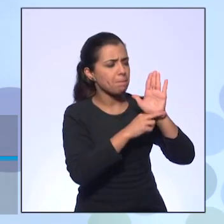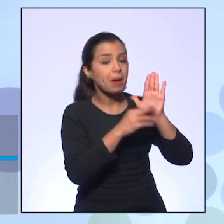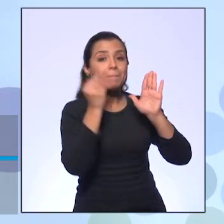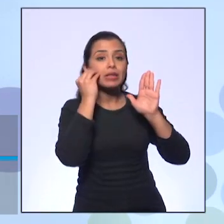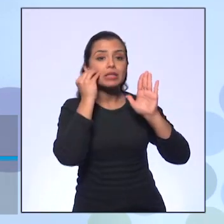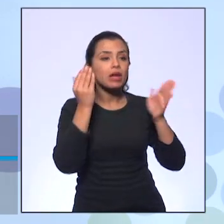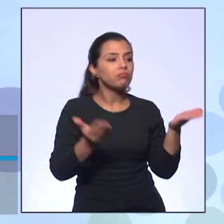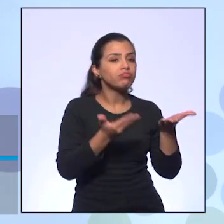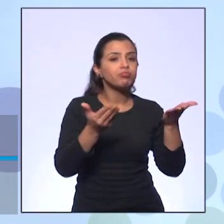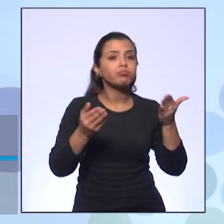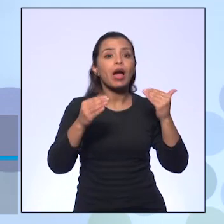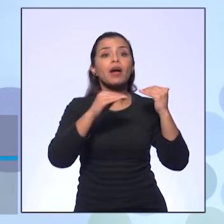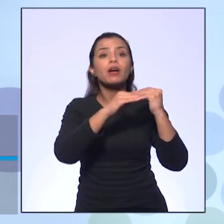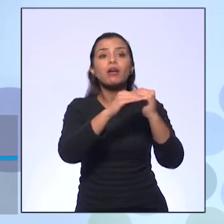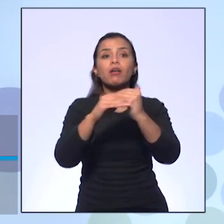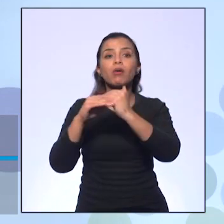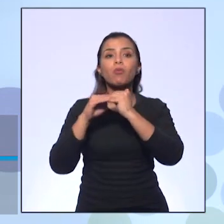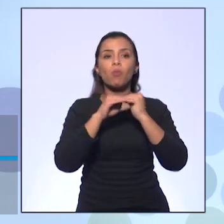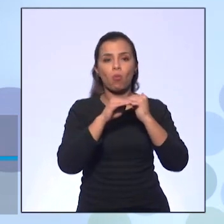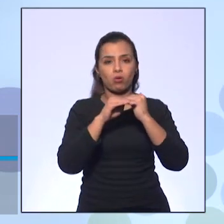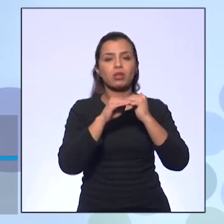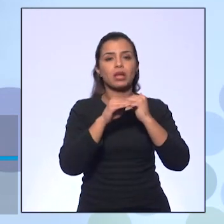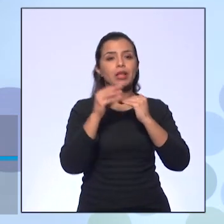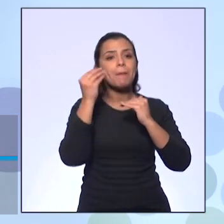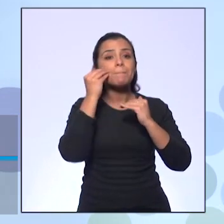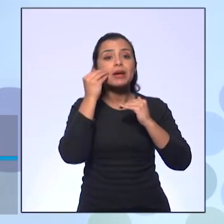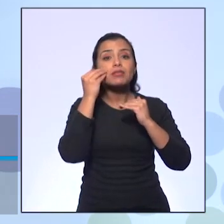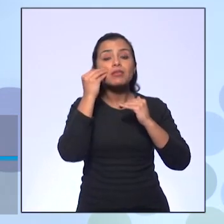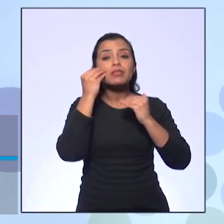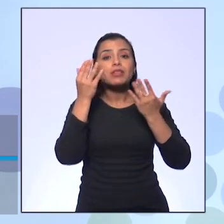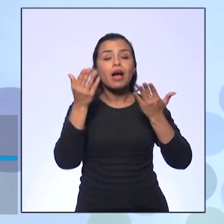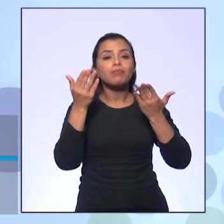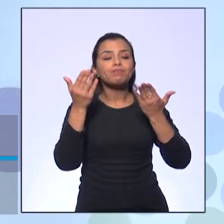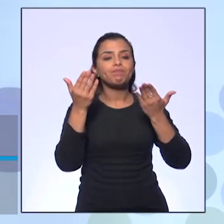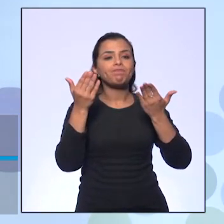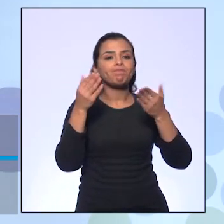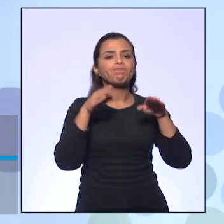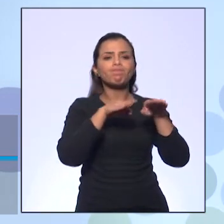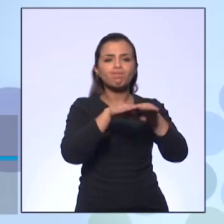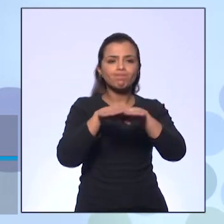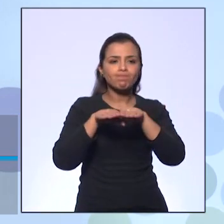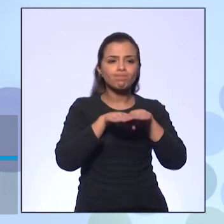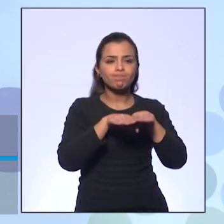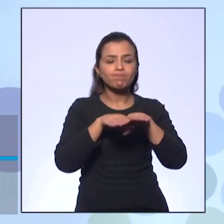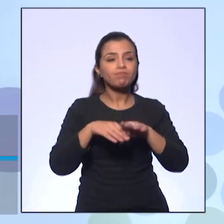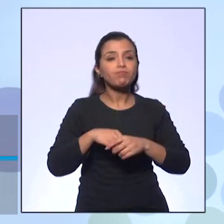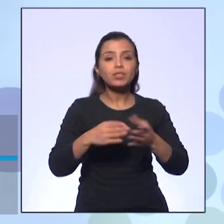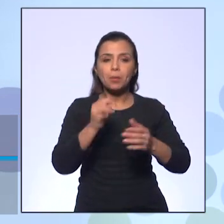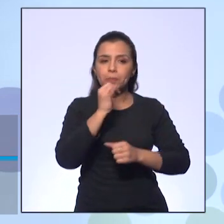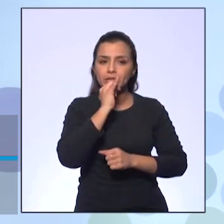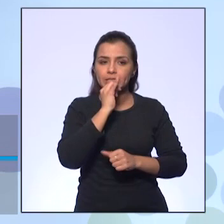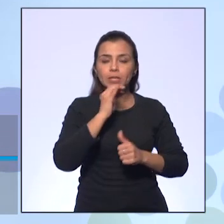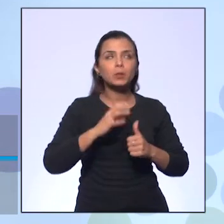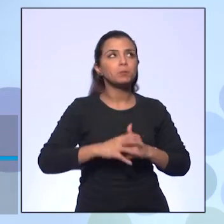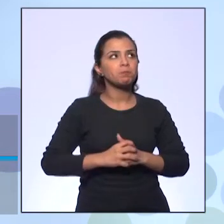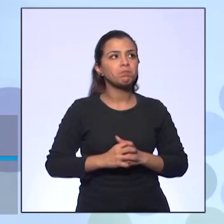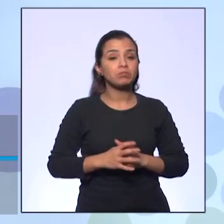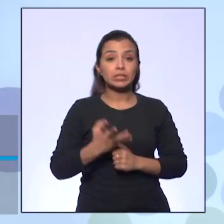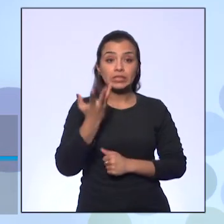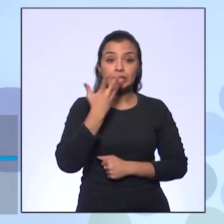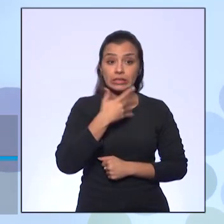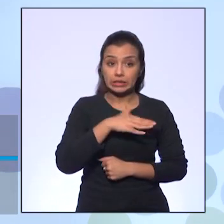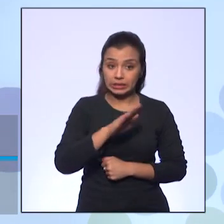maneira igual, equiparando daí a questão da equidade. Por exemplo, pressupõe-se que as